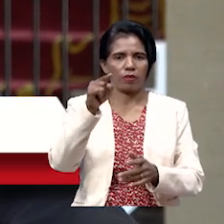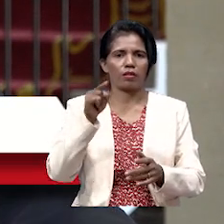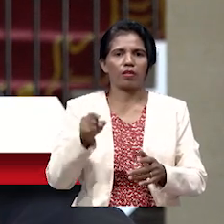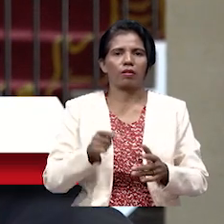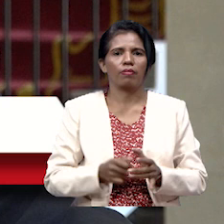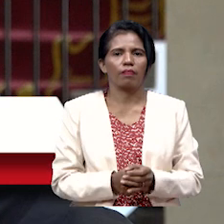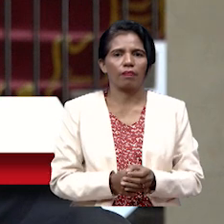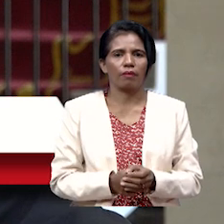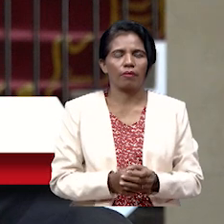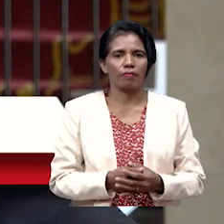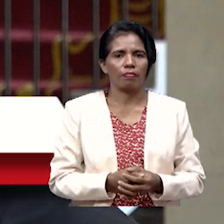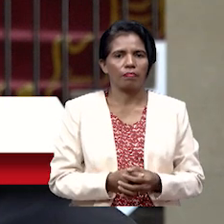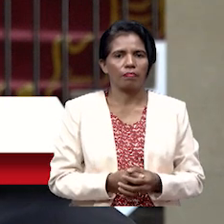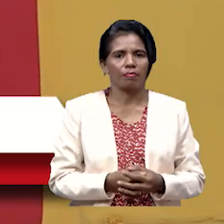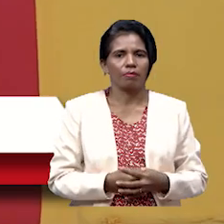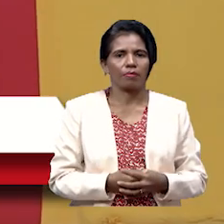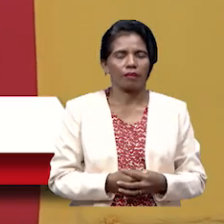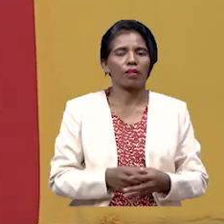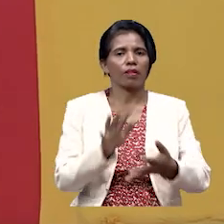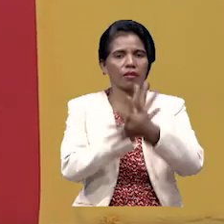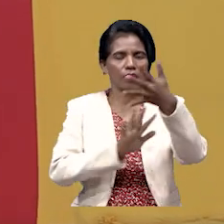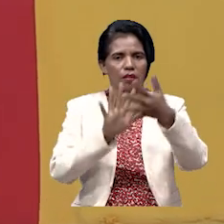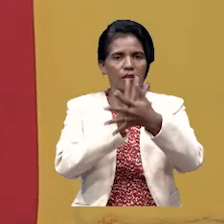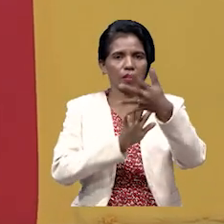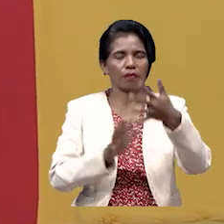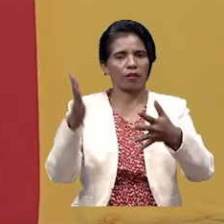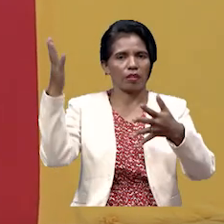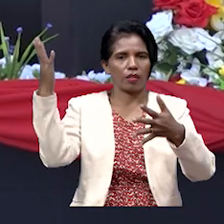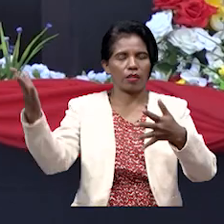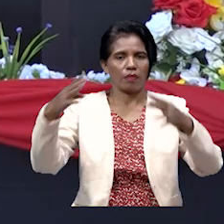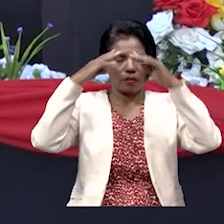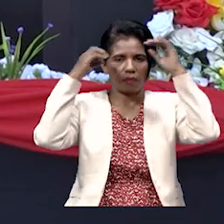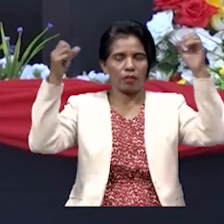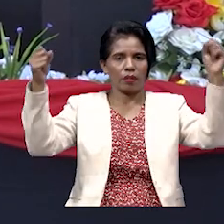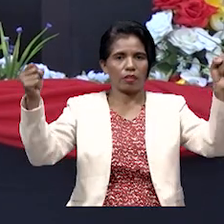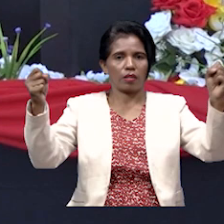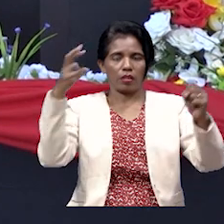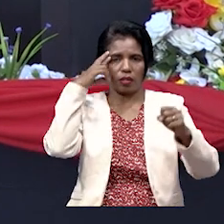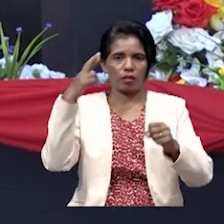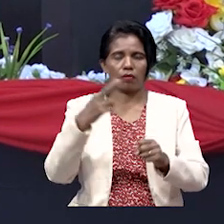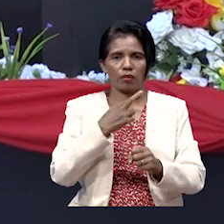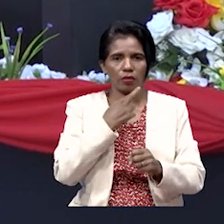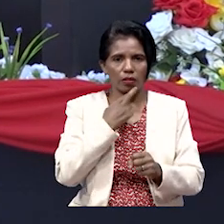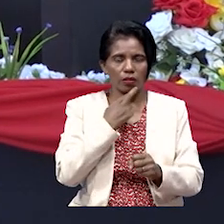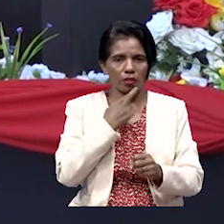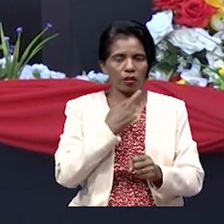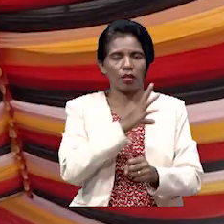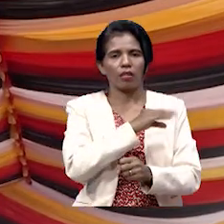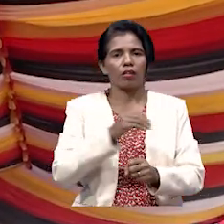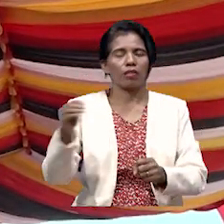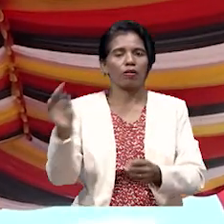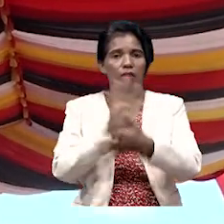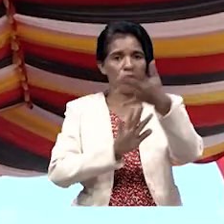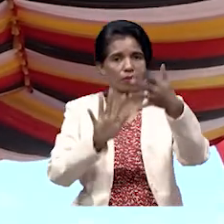Pronto 300%. Cerimônia investidura do presidente da República eleito José Ramos Horta, na celebração